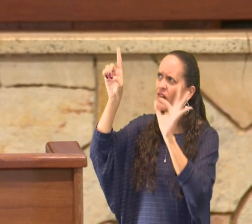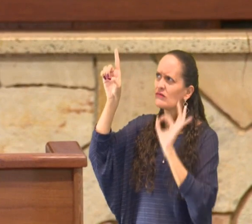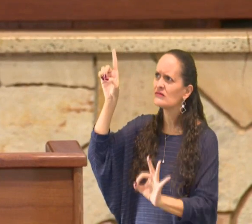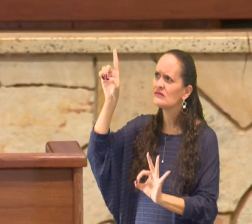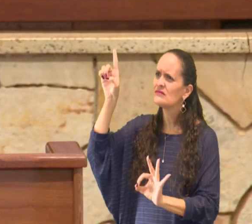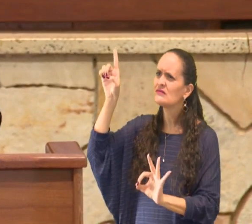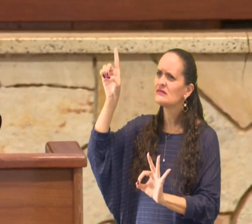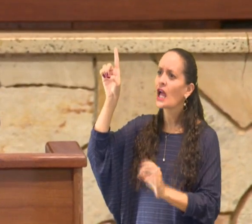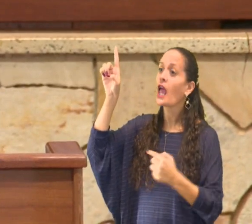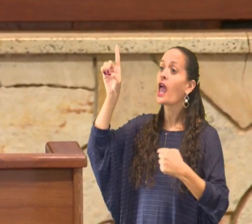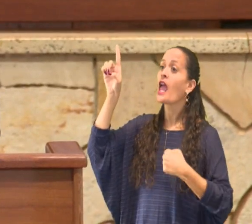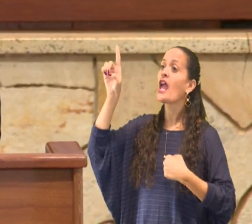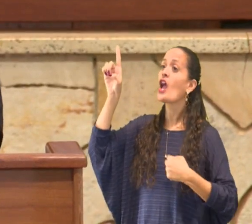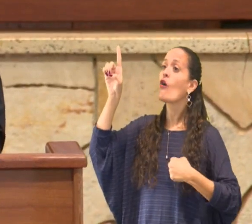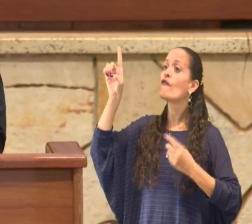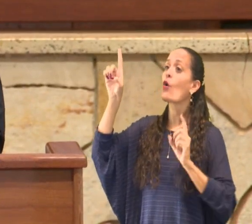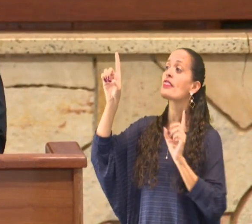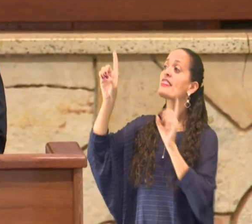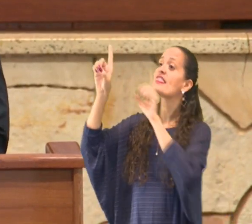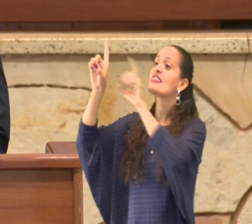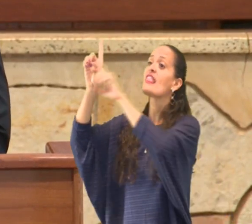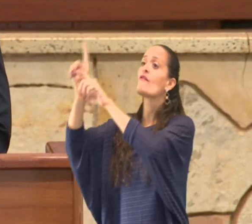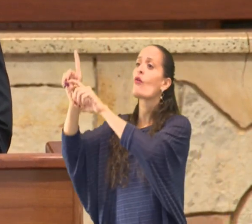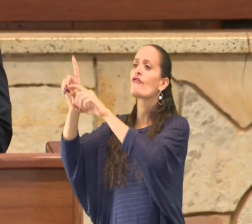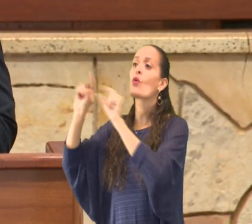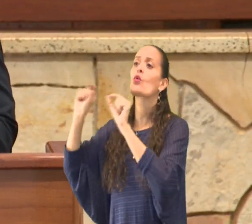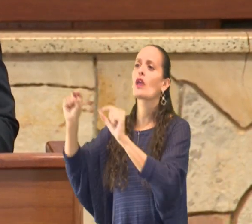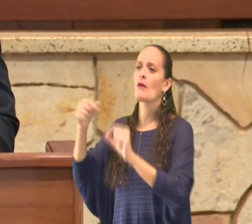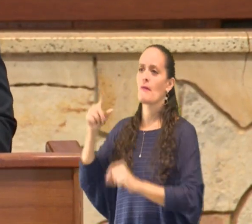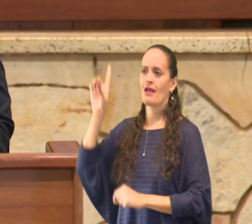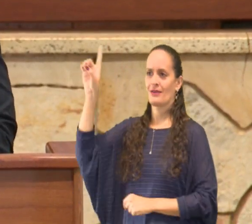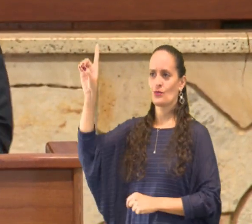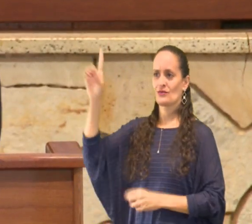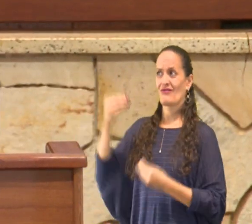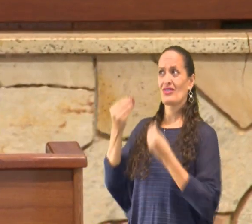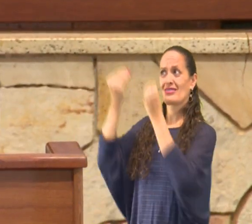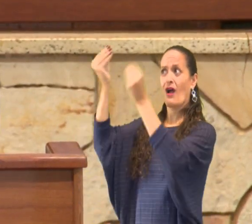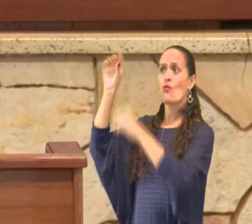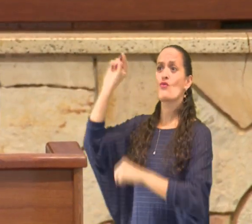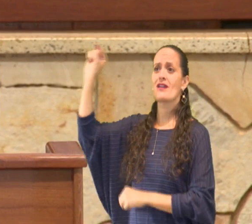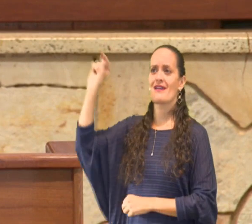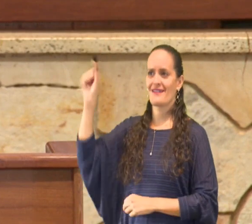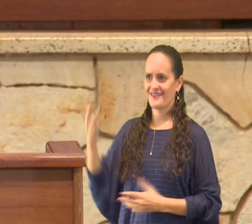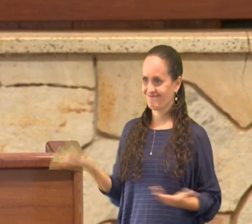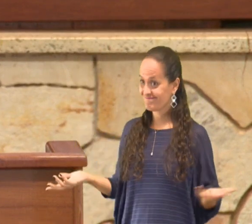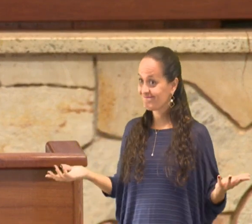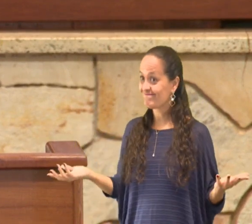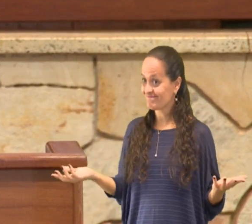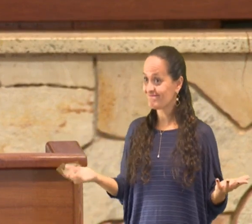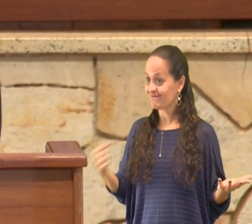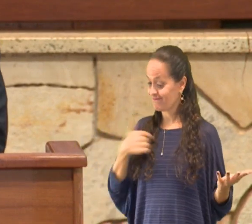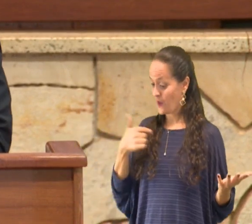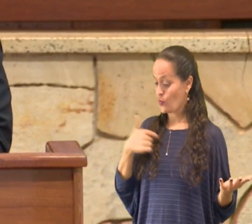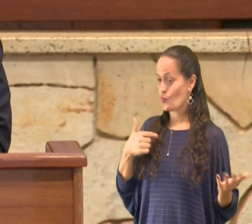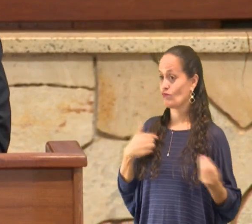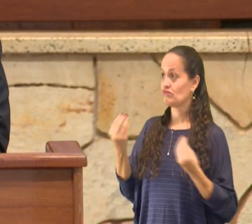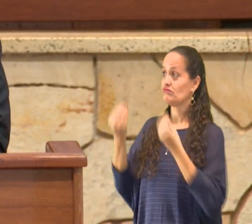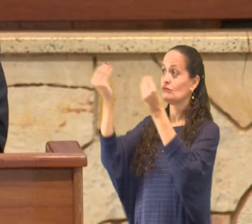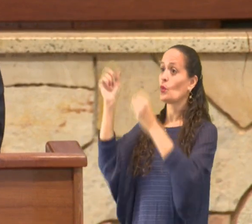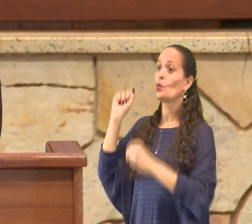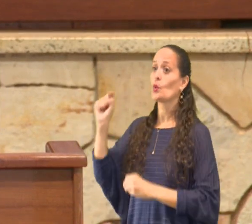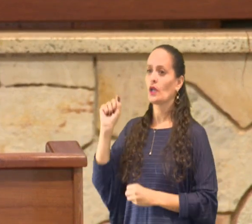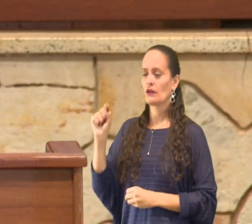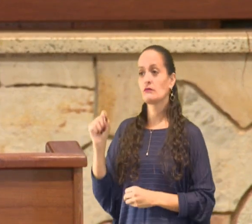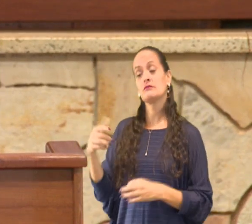tem retribuído, o que ele tem feito em contrapartida. Nessa manhã nós teremos mais uma oportunidade, como temos dado